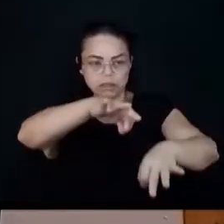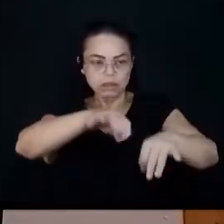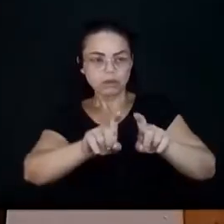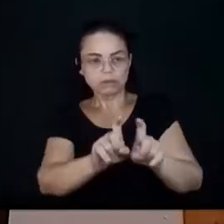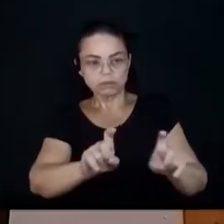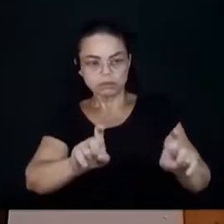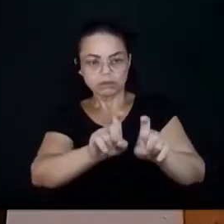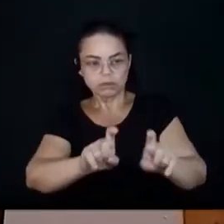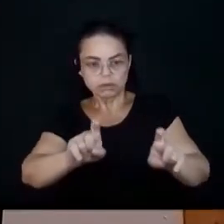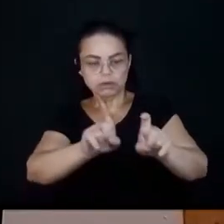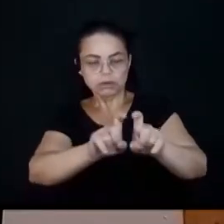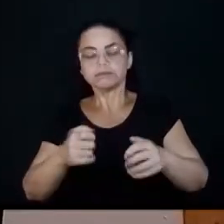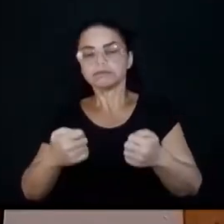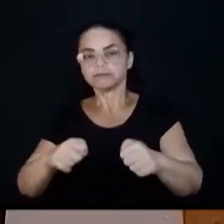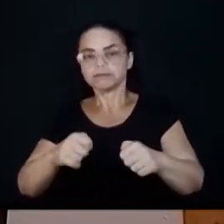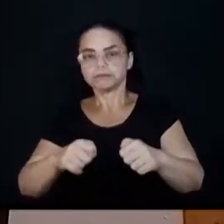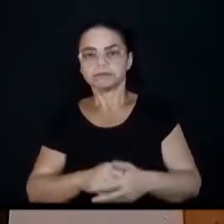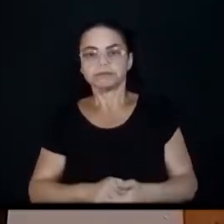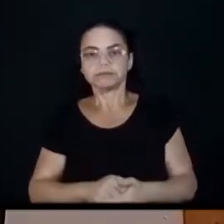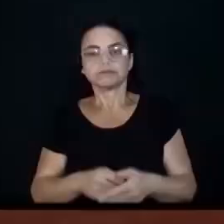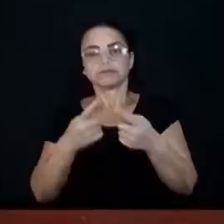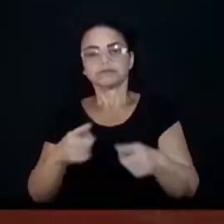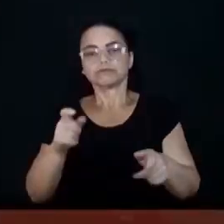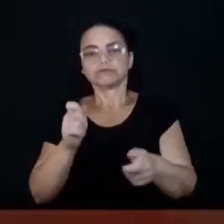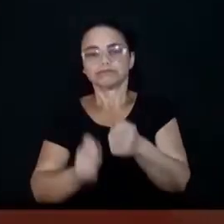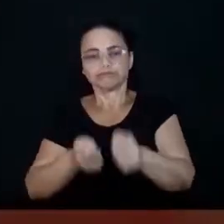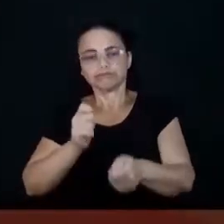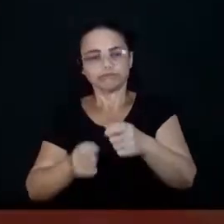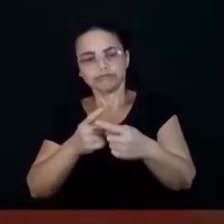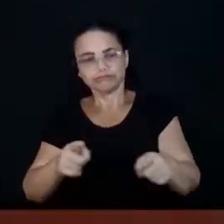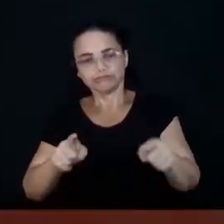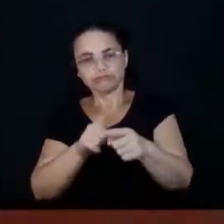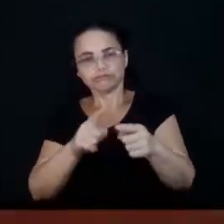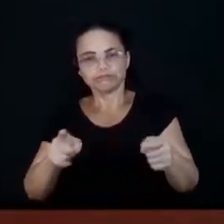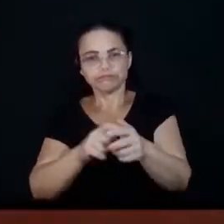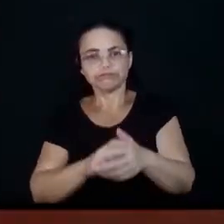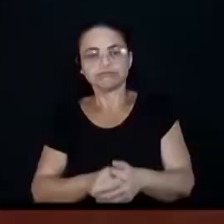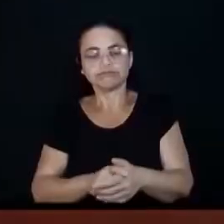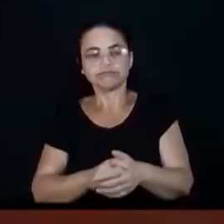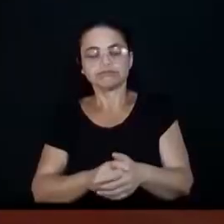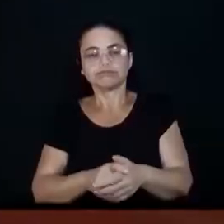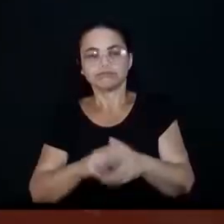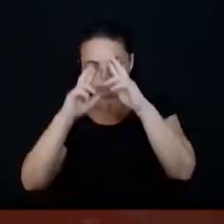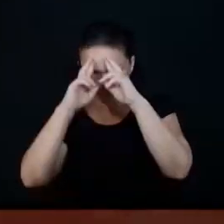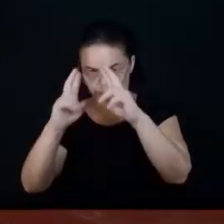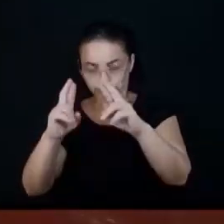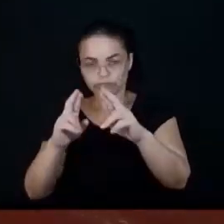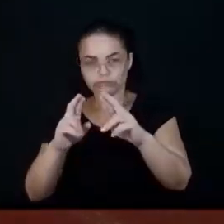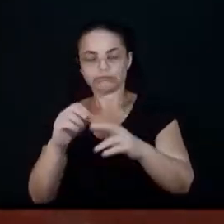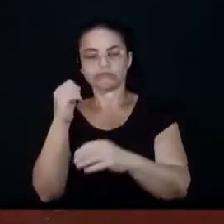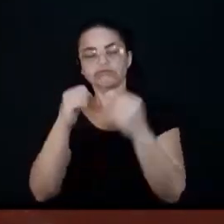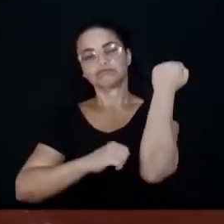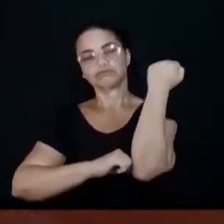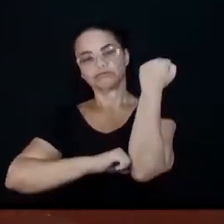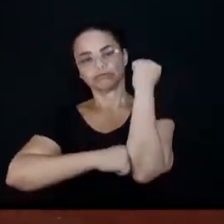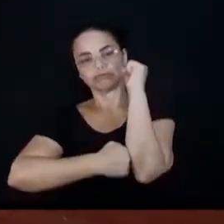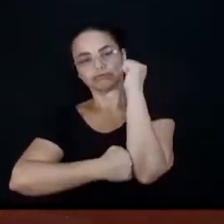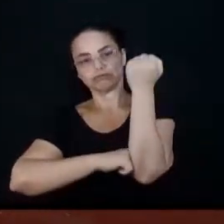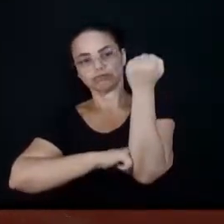da percussão para a gente trabalhar a questão da disciplina, coordenação motora, para você